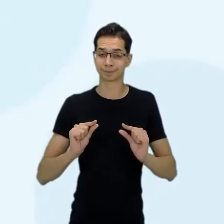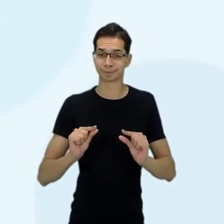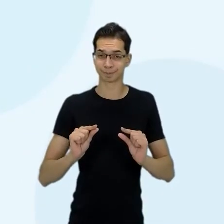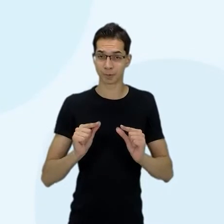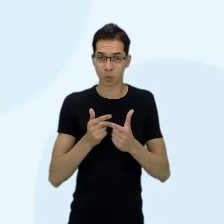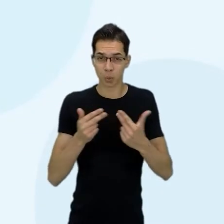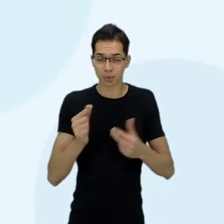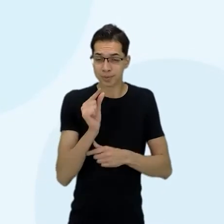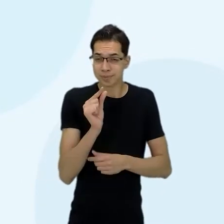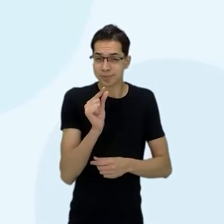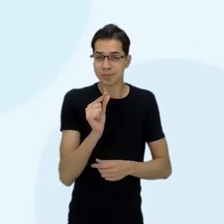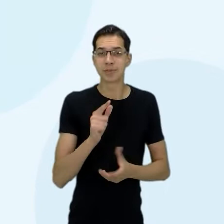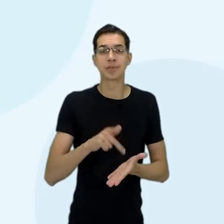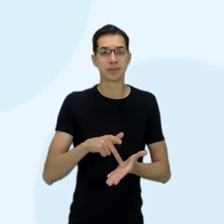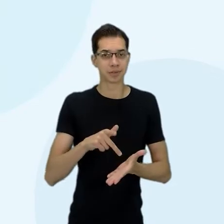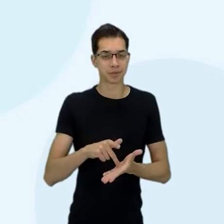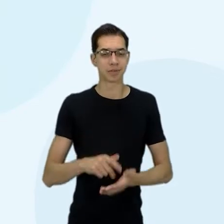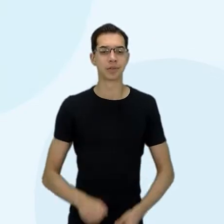subatômicas.